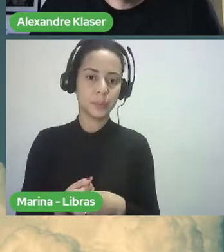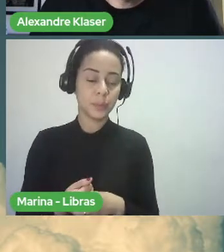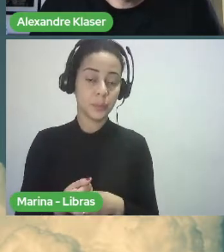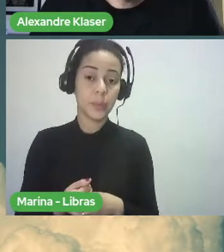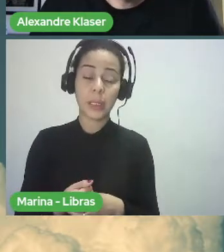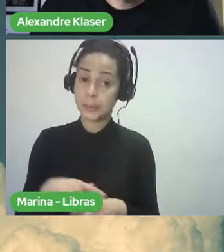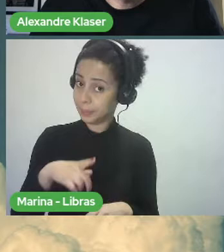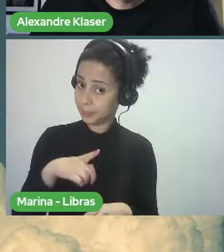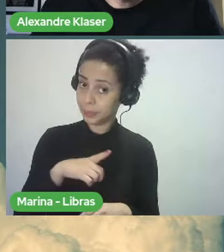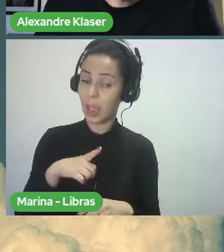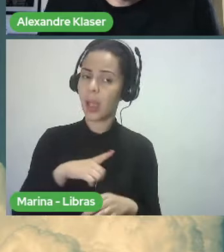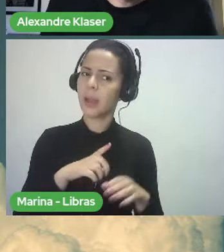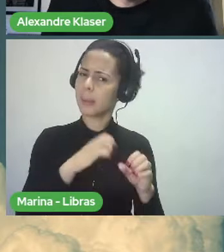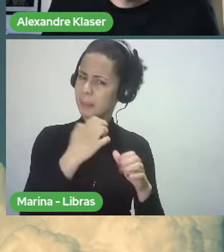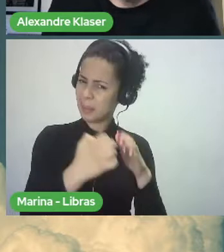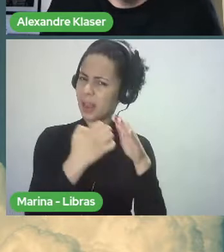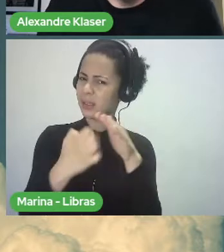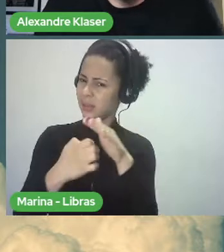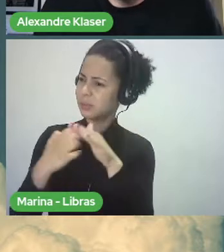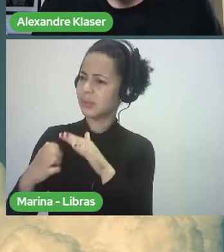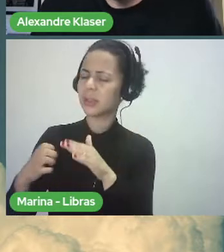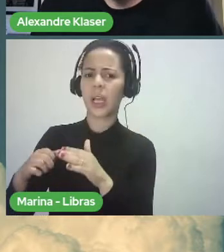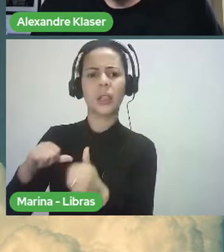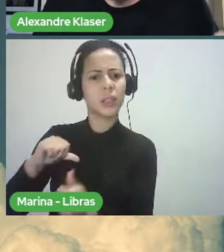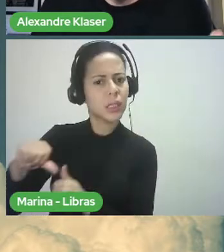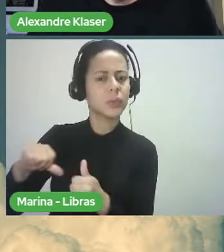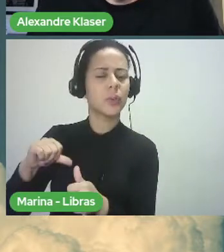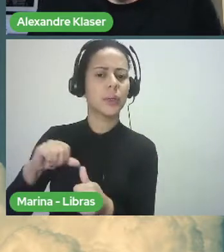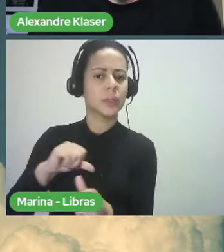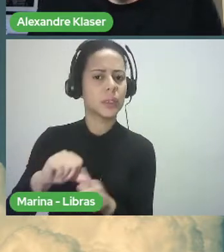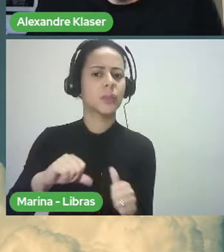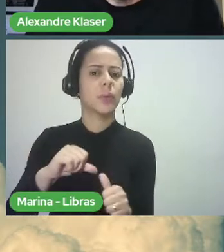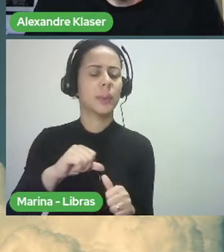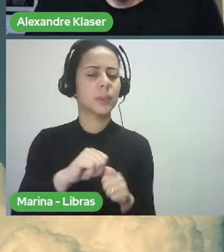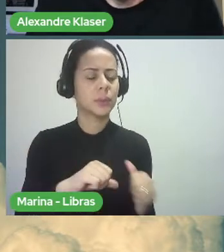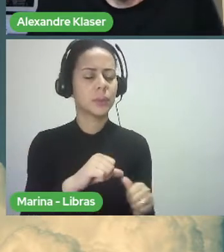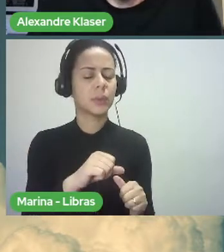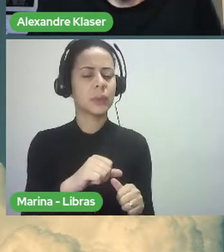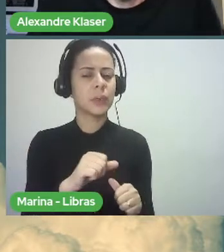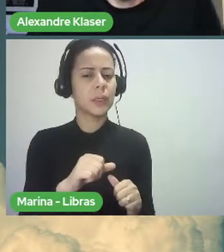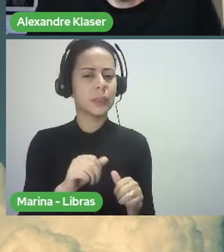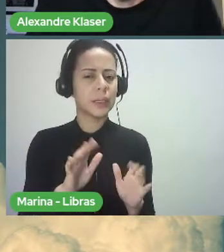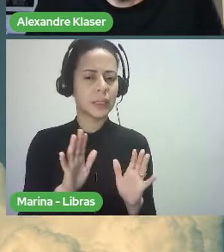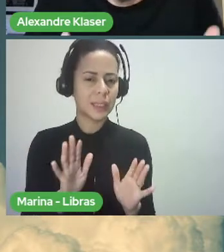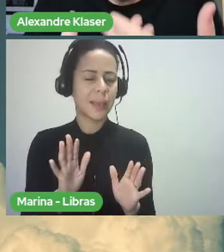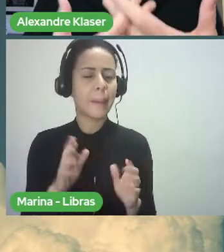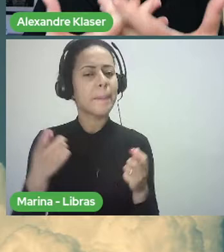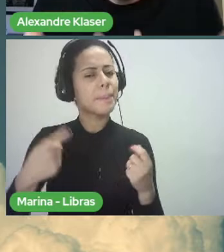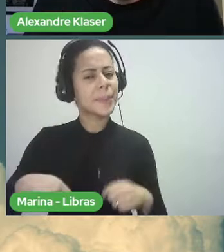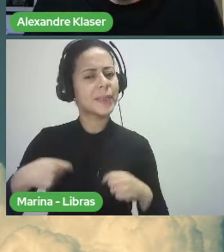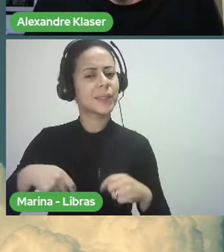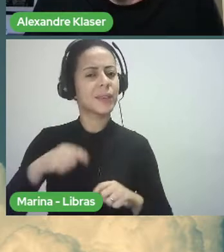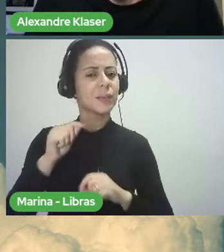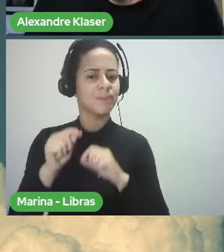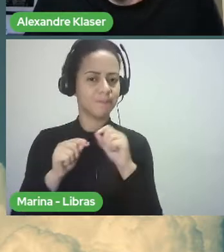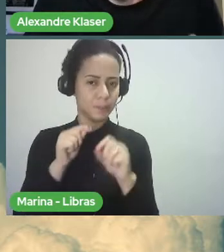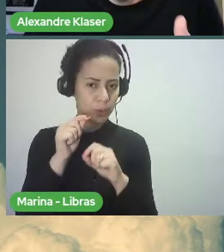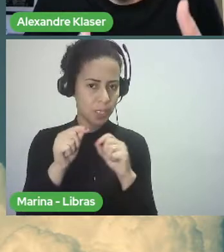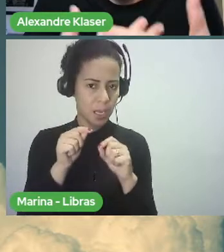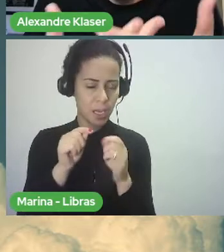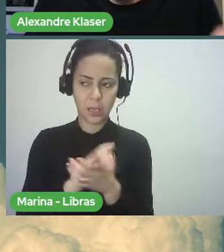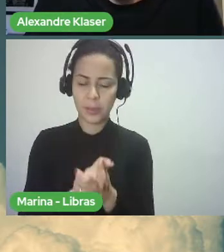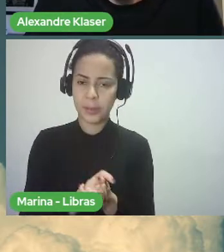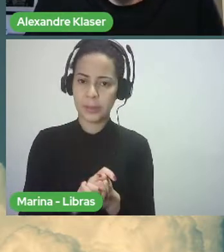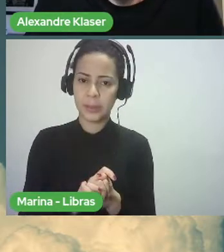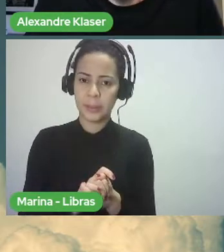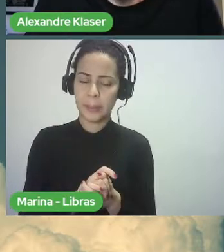são o alvo de uma transformação, as que não são digital nativas. Elas basicamente têm que se reorientar a